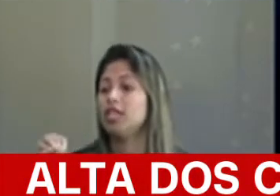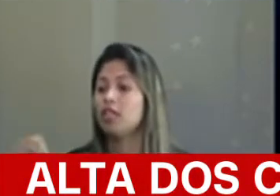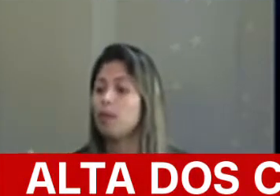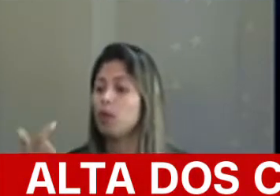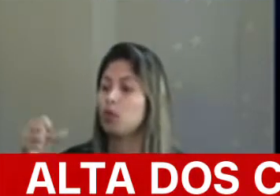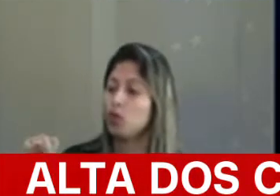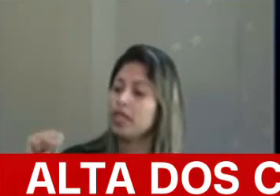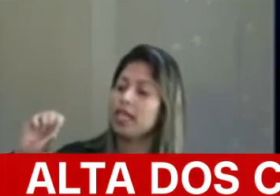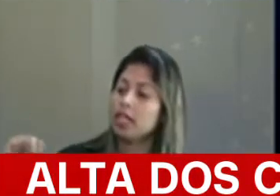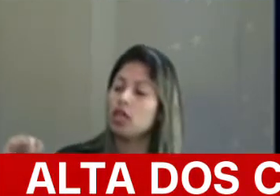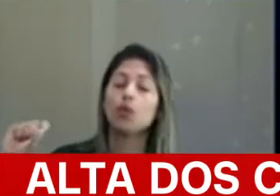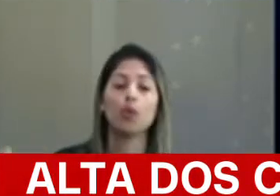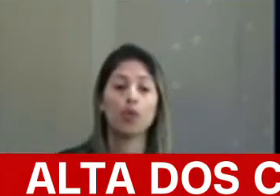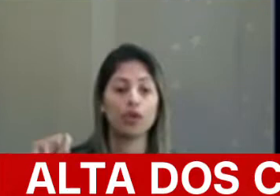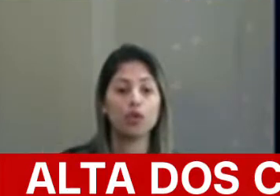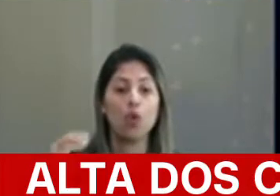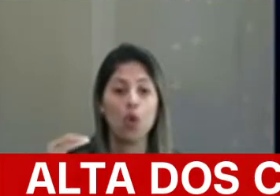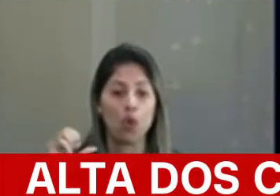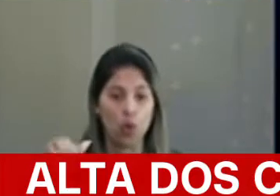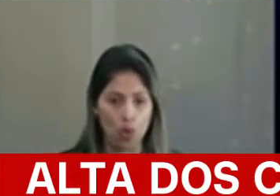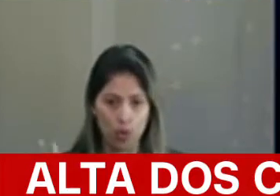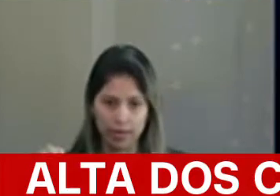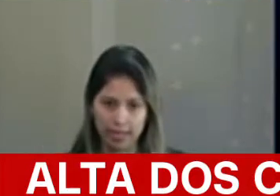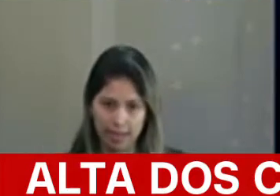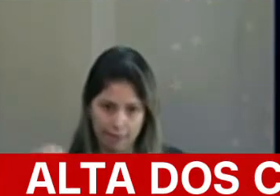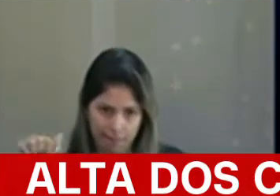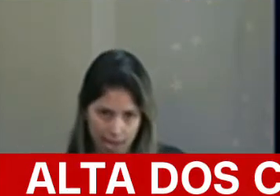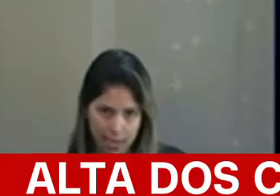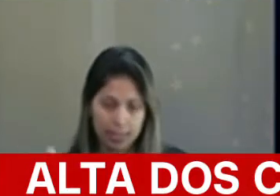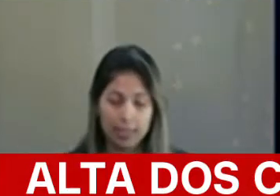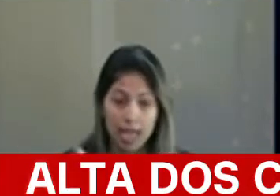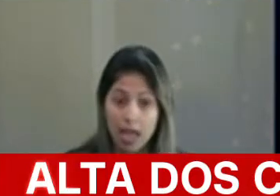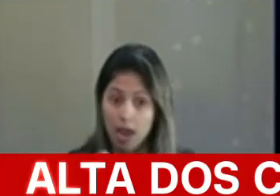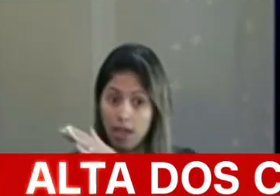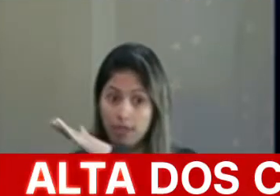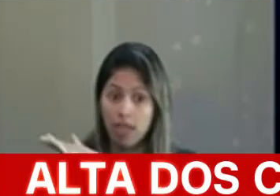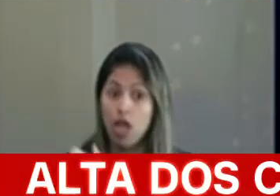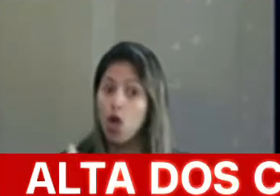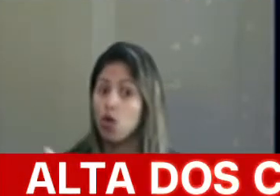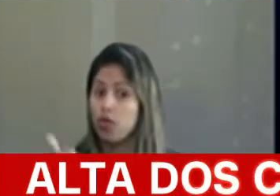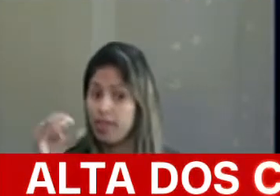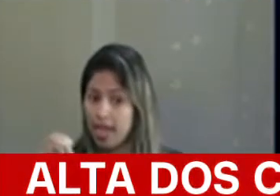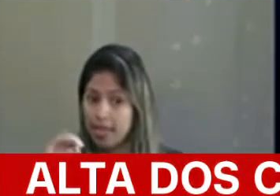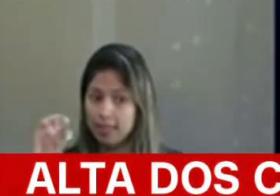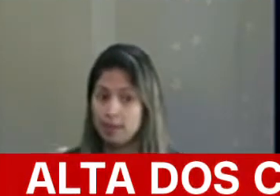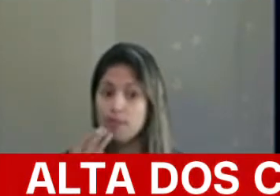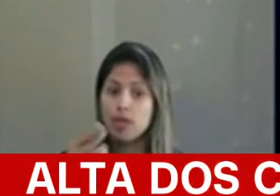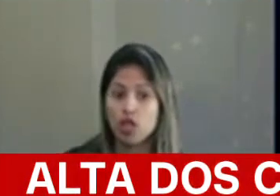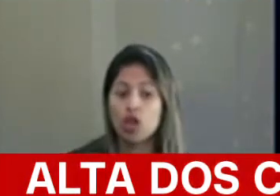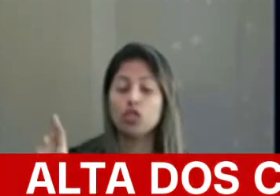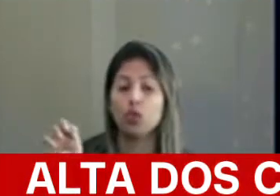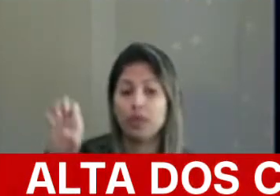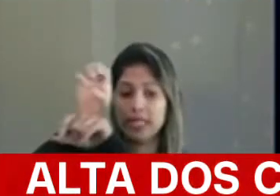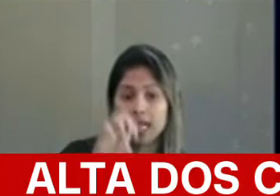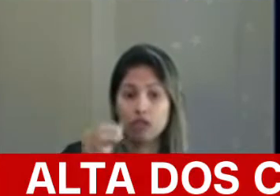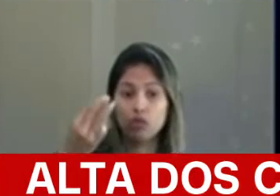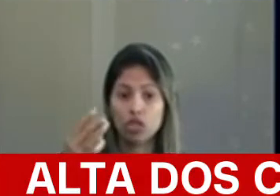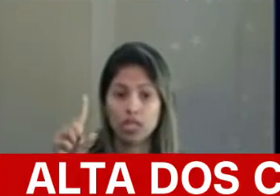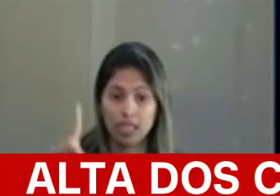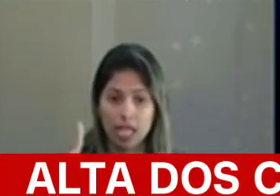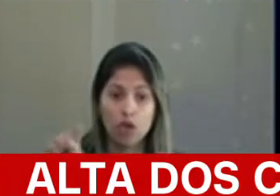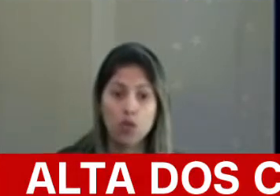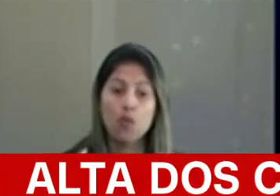CONCEFAZ prevê uma perda para os municípios de 10 bilhões e para os estados de 31 bilhões,